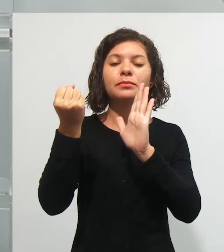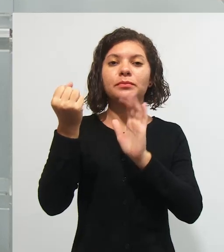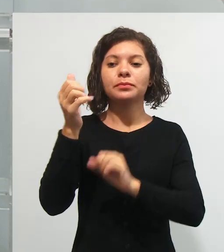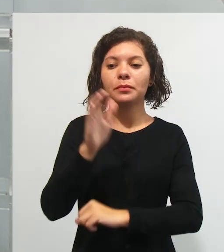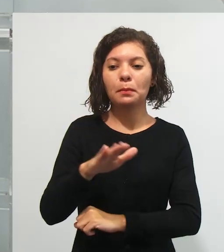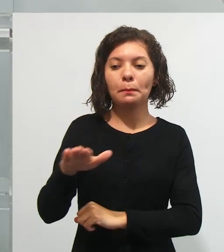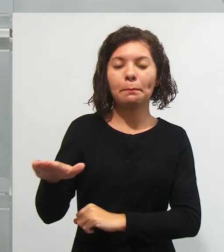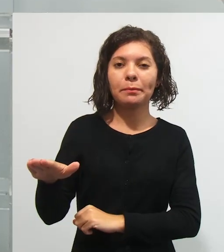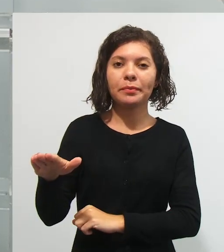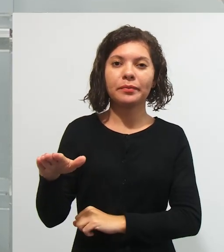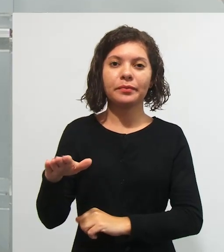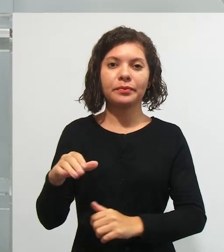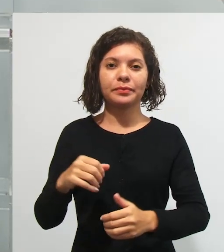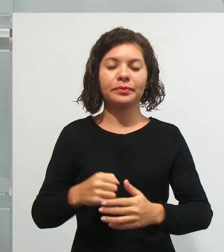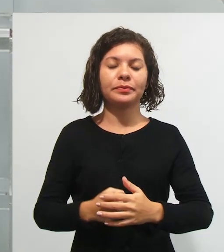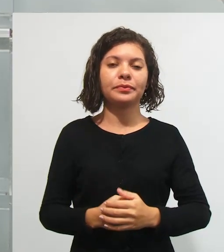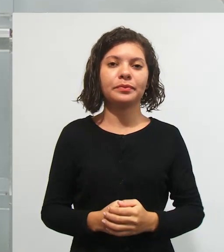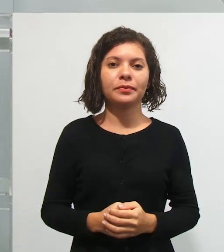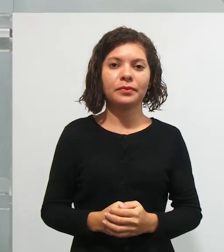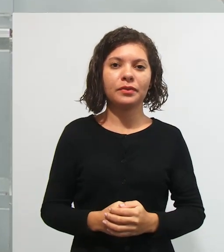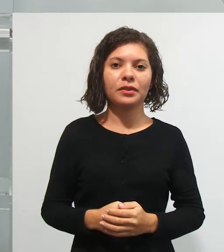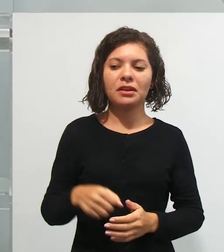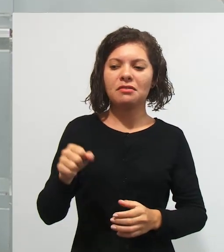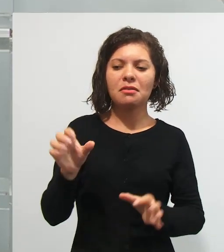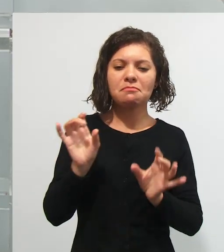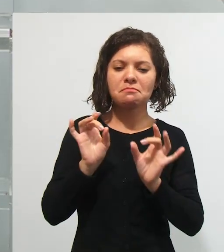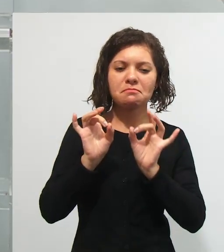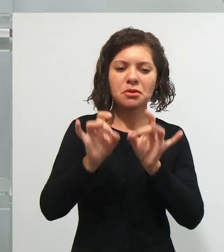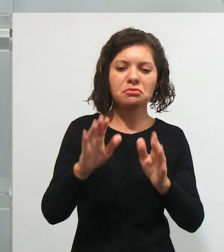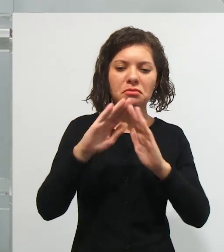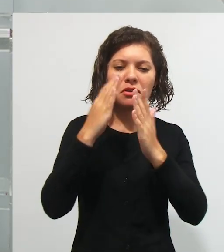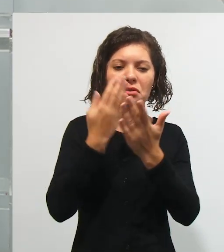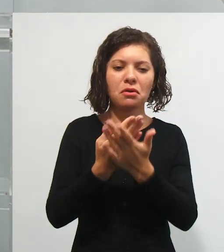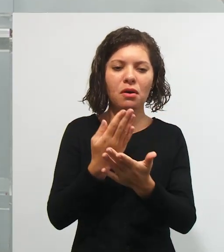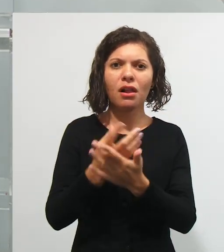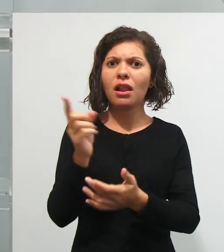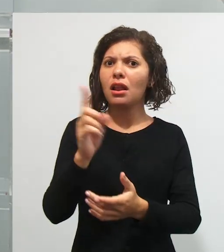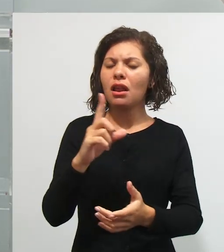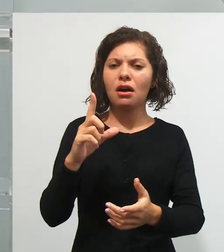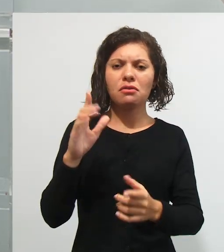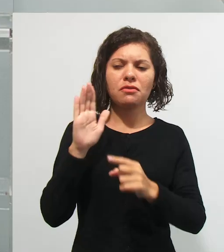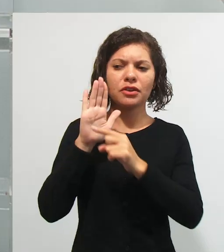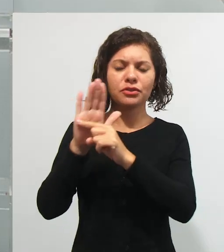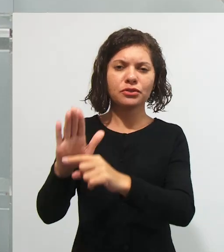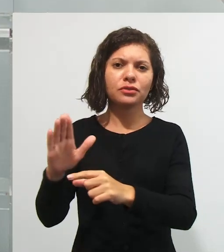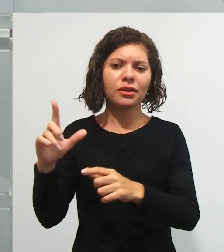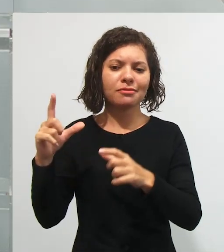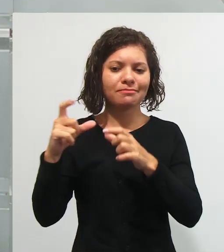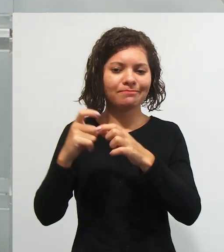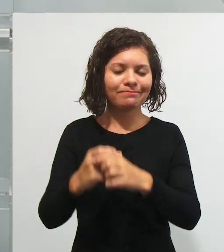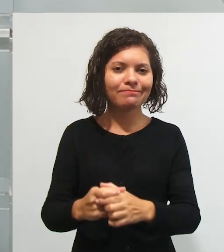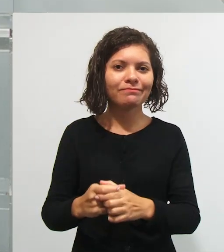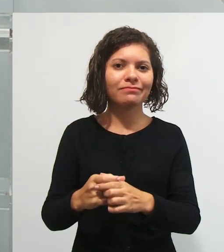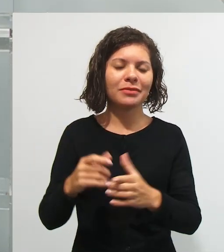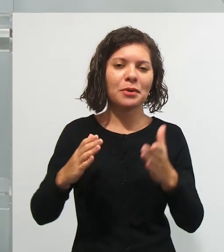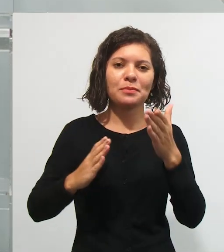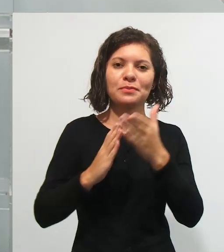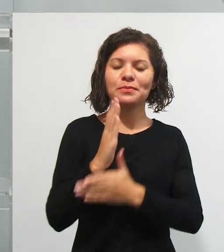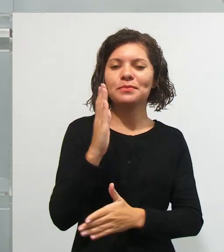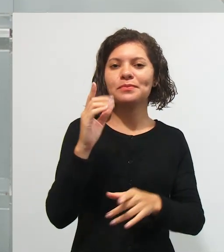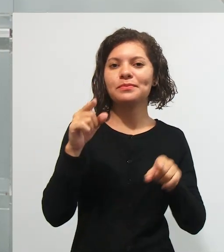em idade série e contribui com o quê? Contribui com, imediatamente, a aprovação, contribui